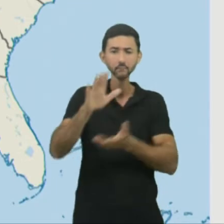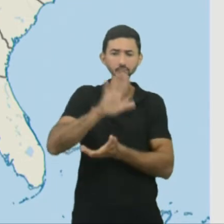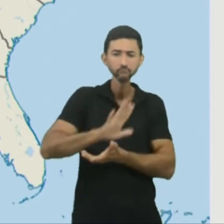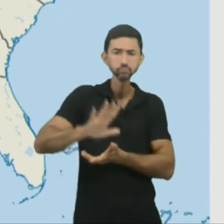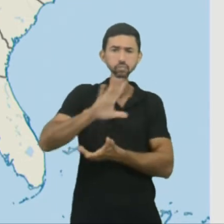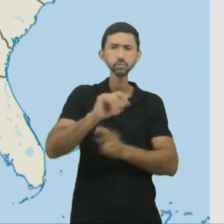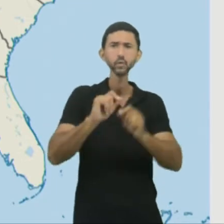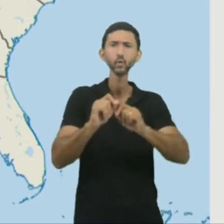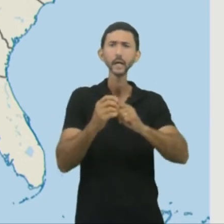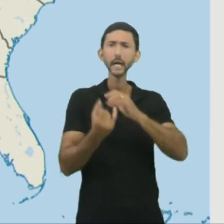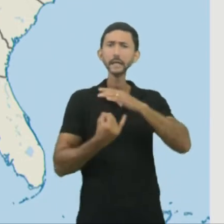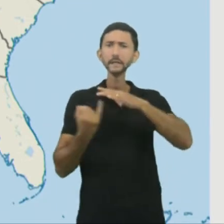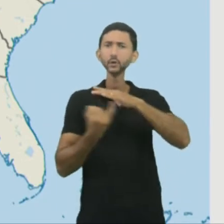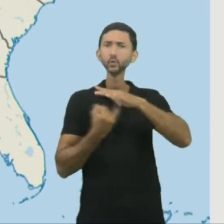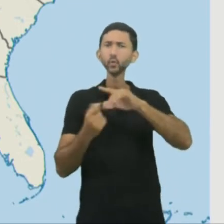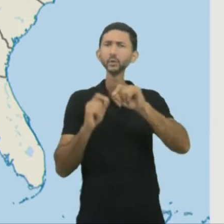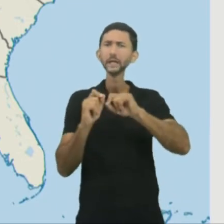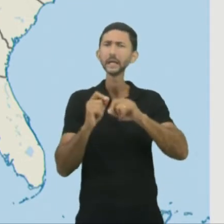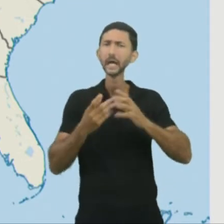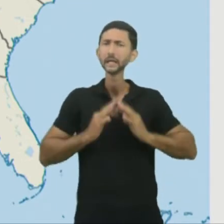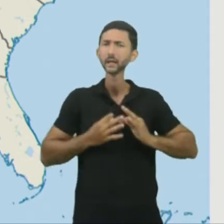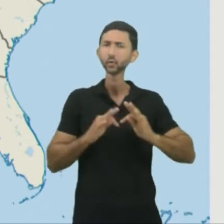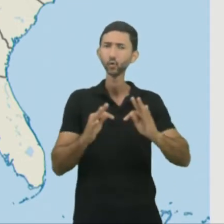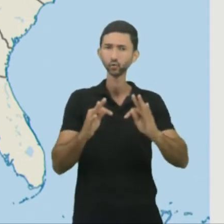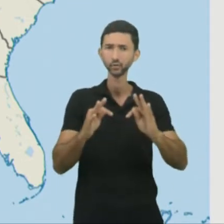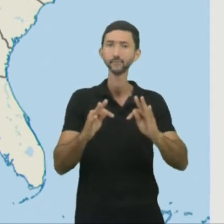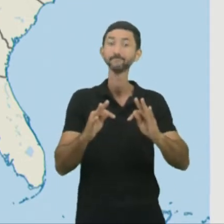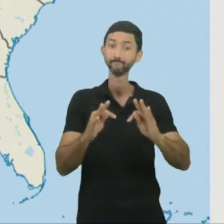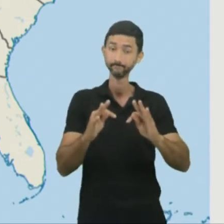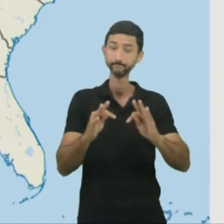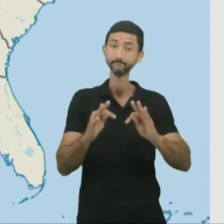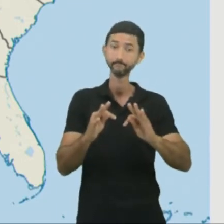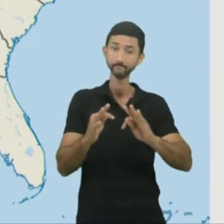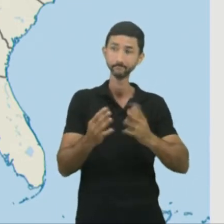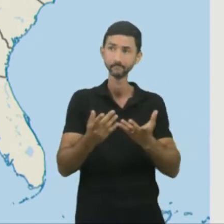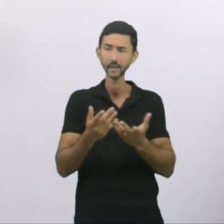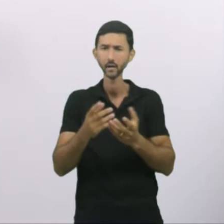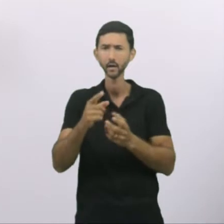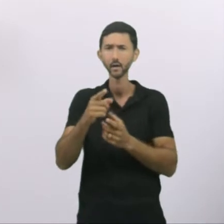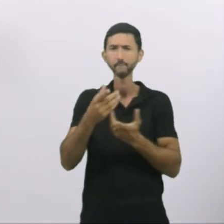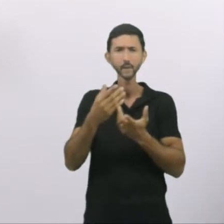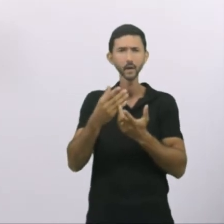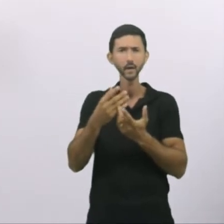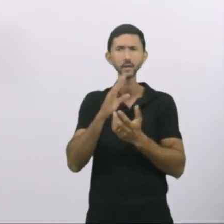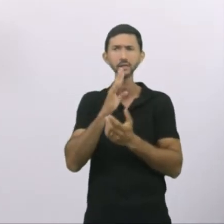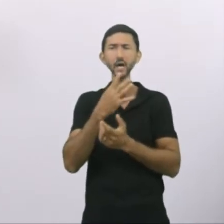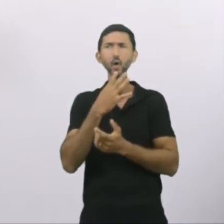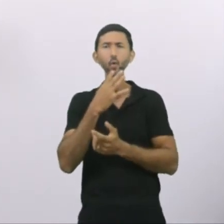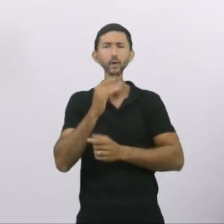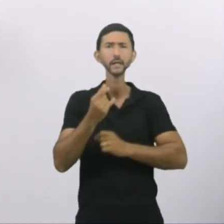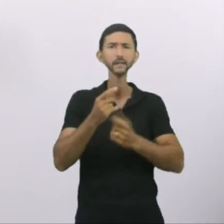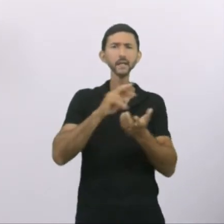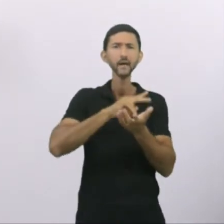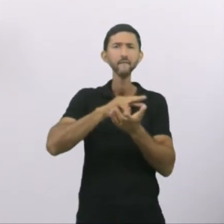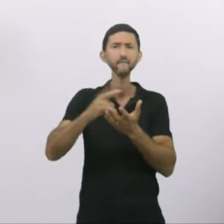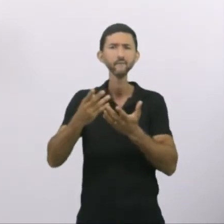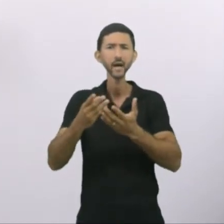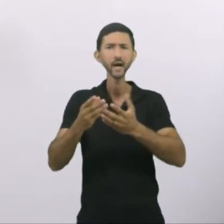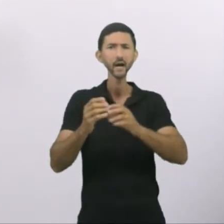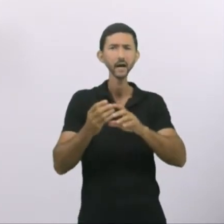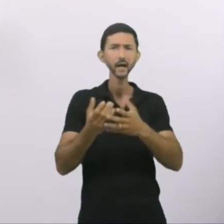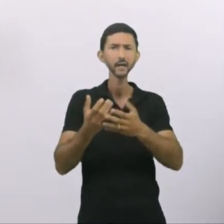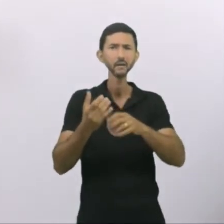região indústria ligada à tecnologia. Você, aluno, já deve ter ouvido falar de Vale do